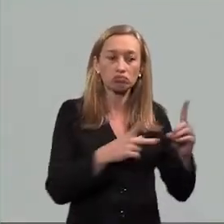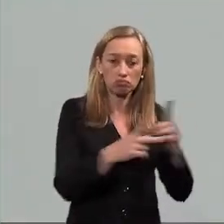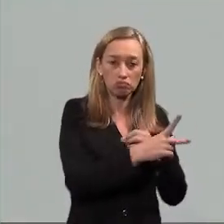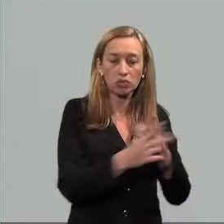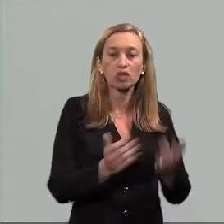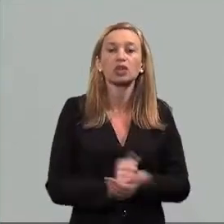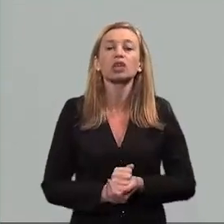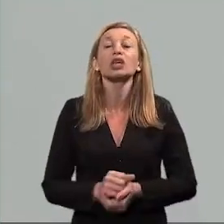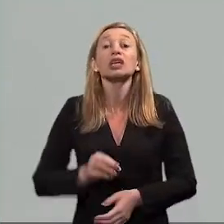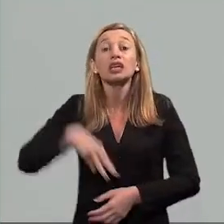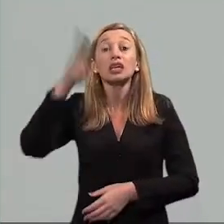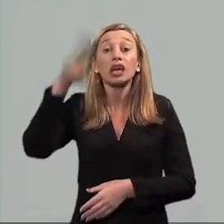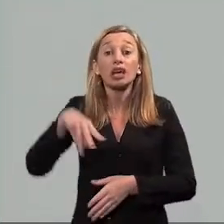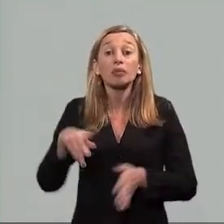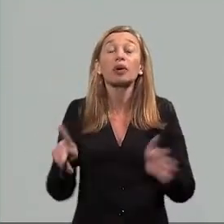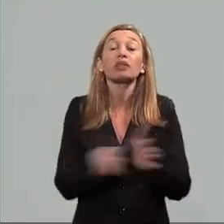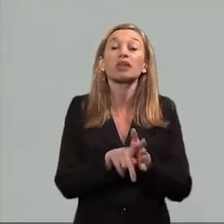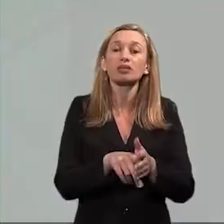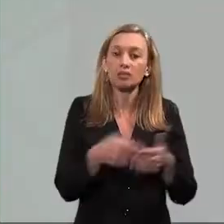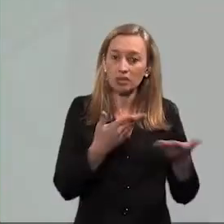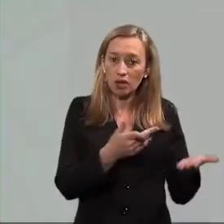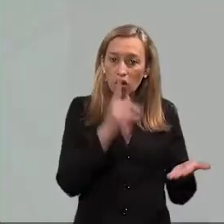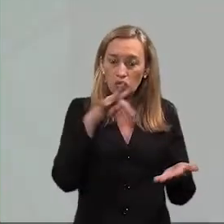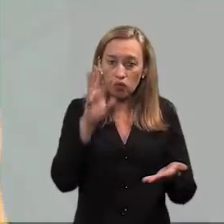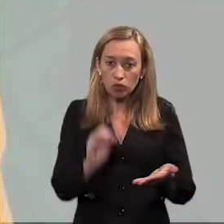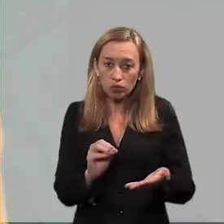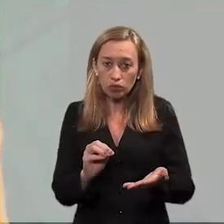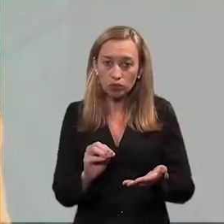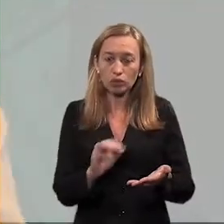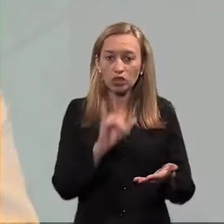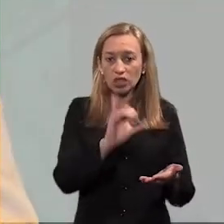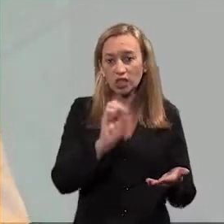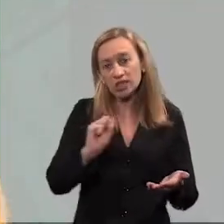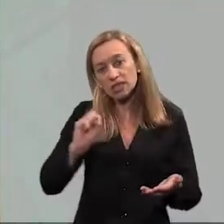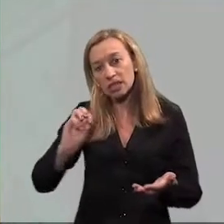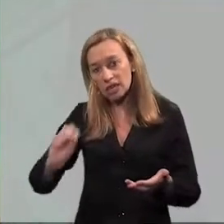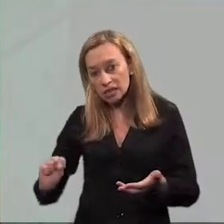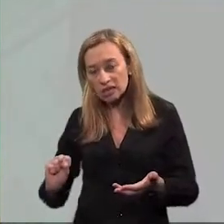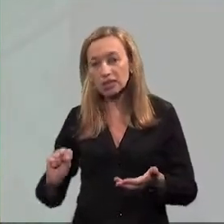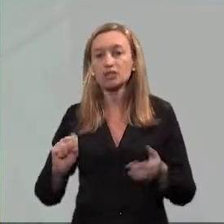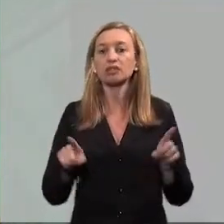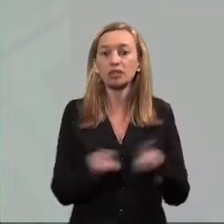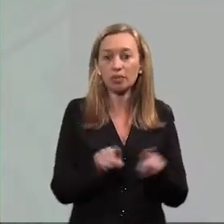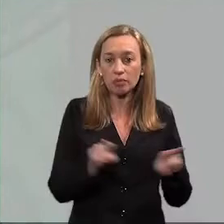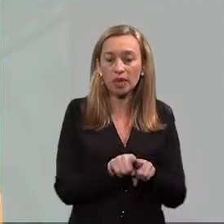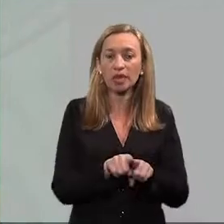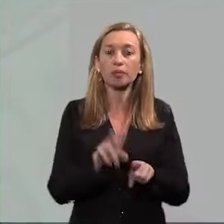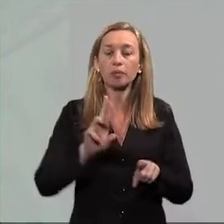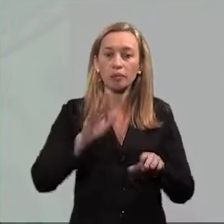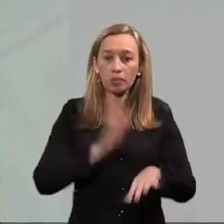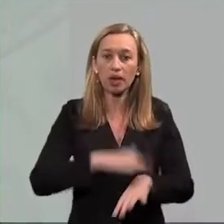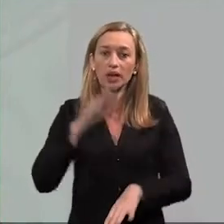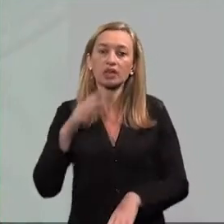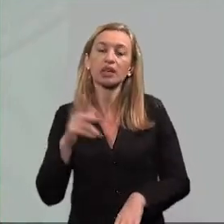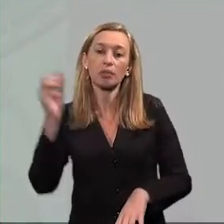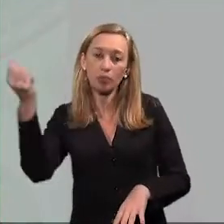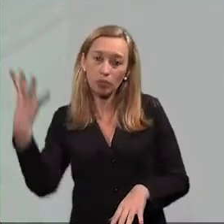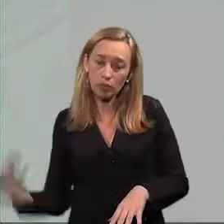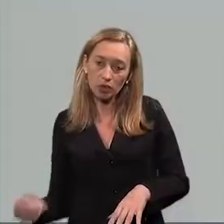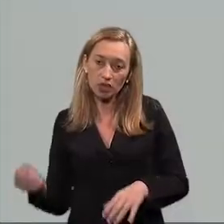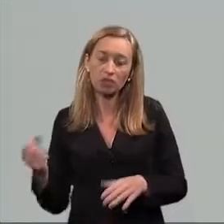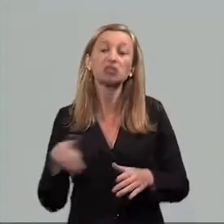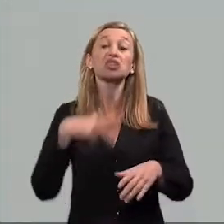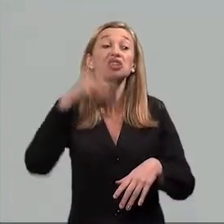fundo previdenciário. Quem faz parte desse fundo? Tem o teto do INSS, mais a aposentadoria suplementar, se a pessoa assim